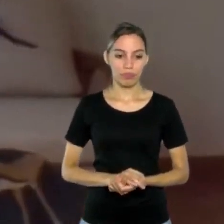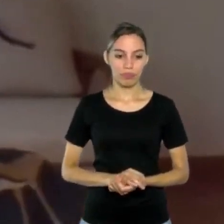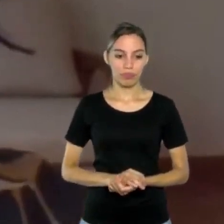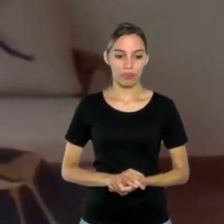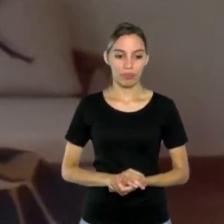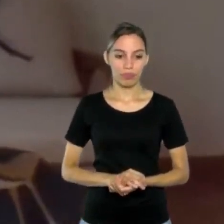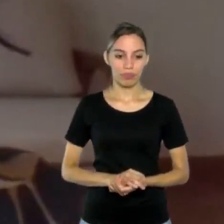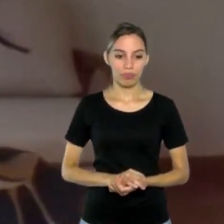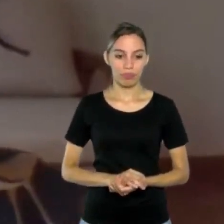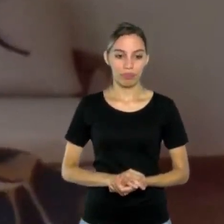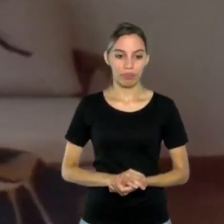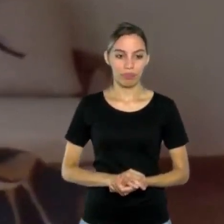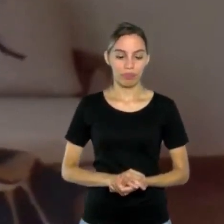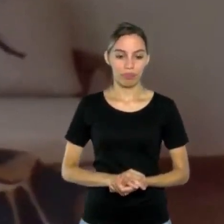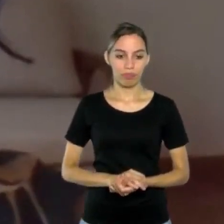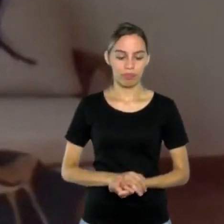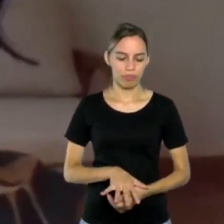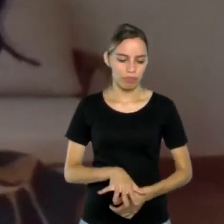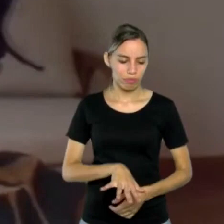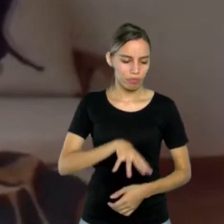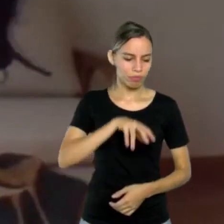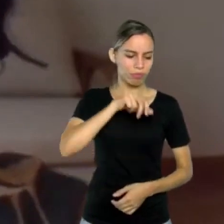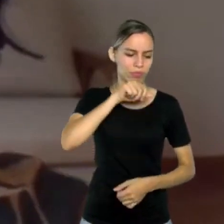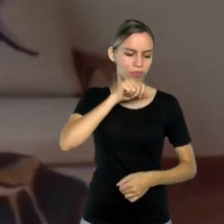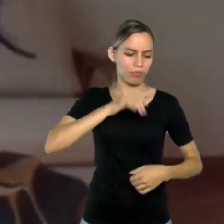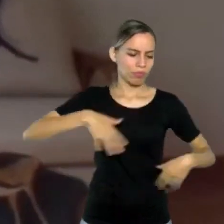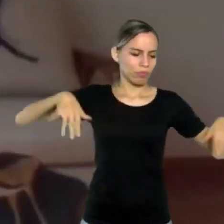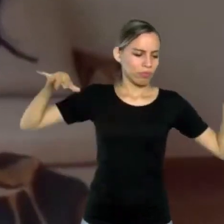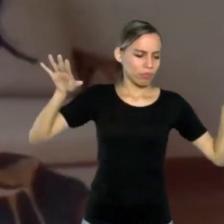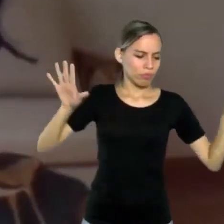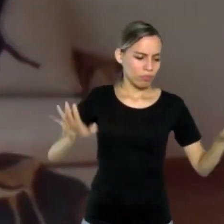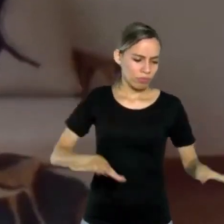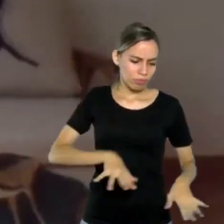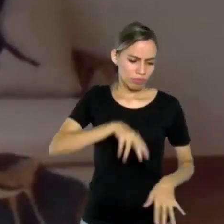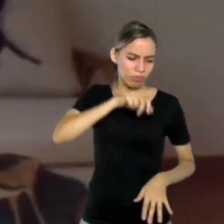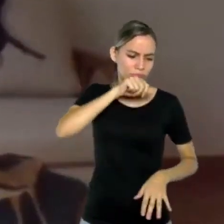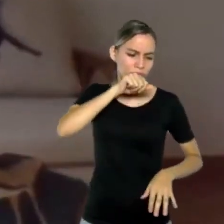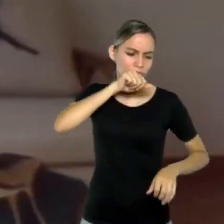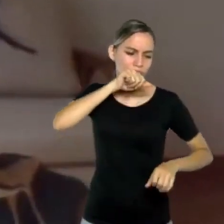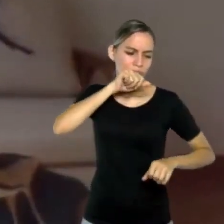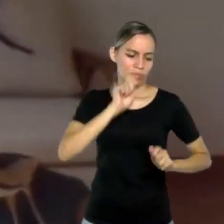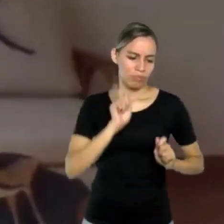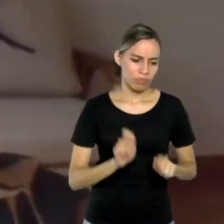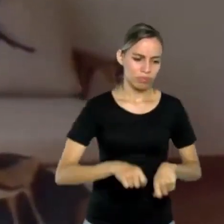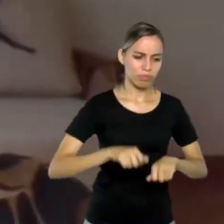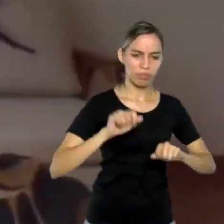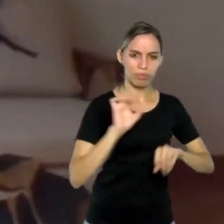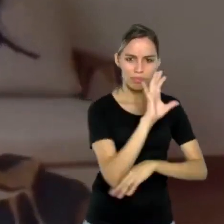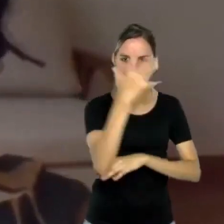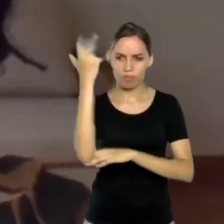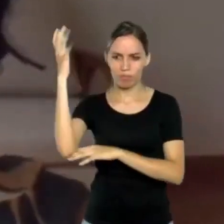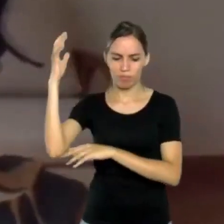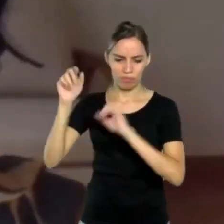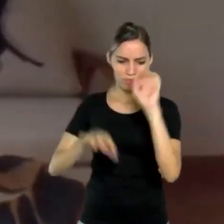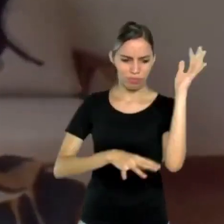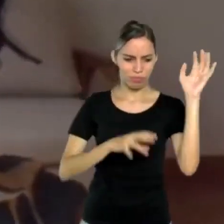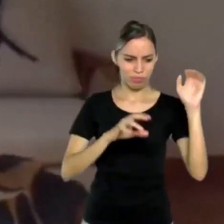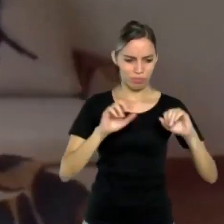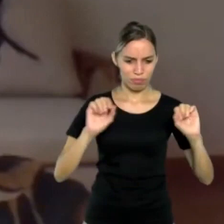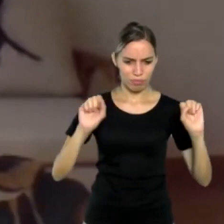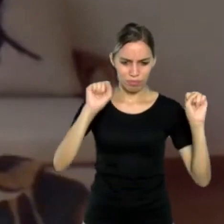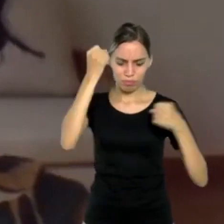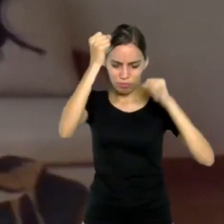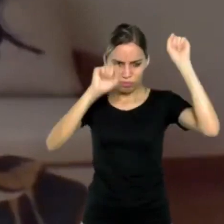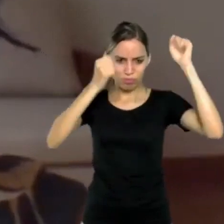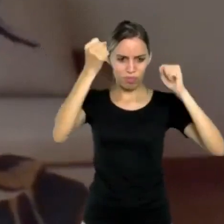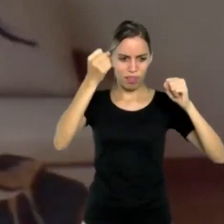O fôlego da água incansável move turbinas, cidades, peixes e sinos de igrejas submersas, onde nascer já não importa, onde